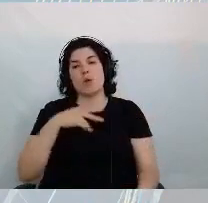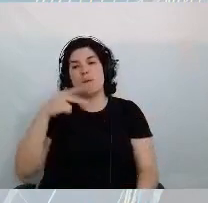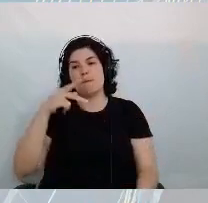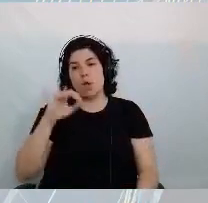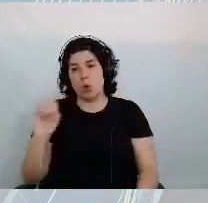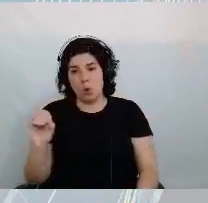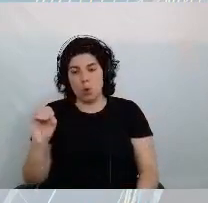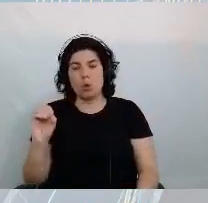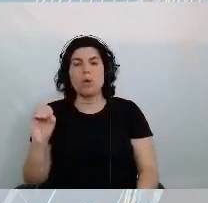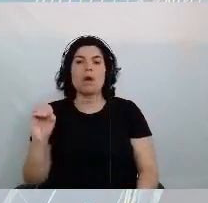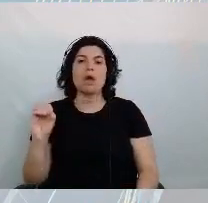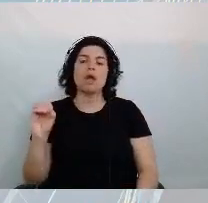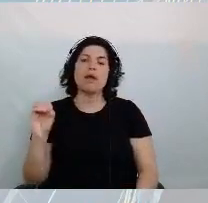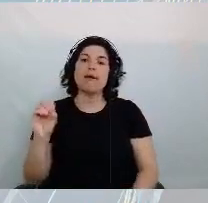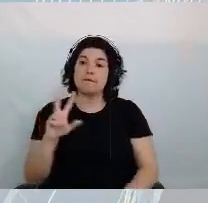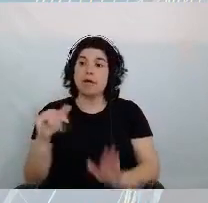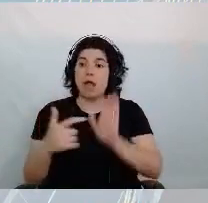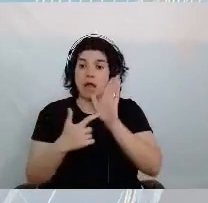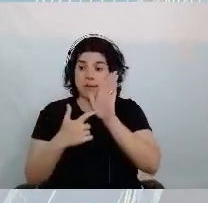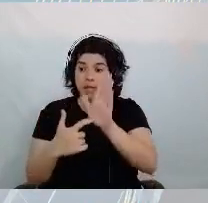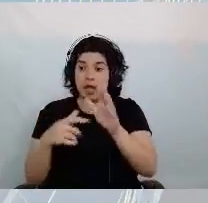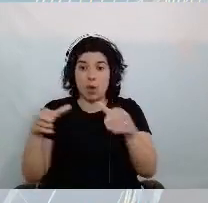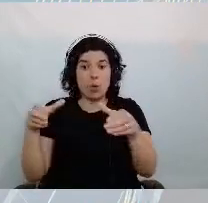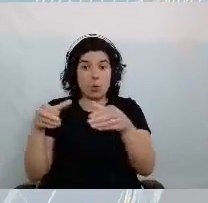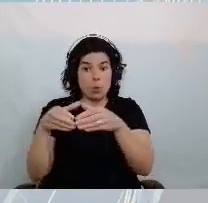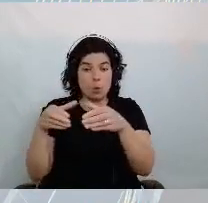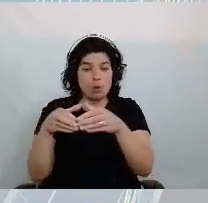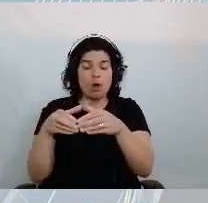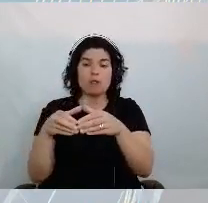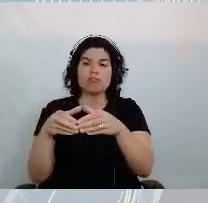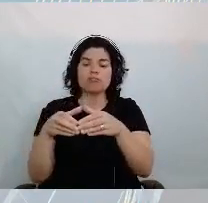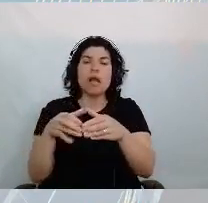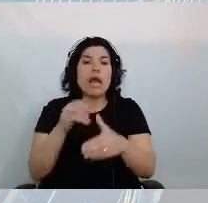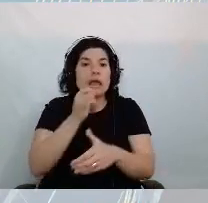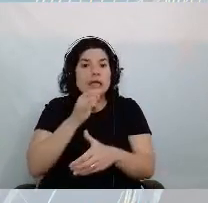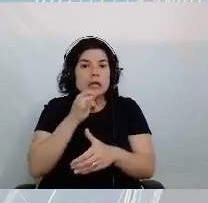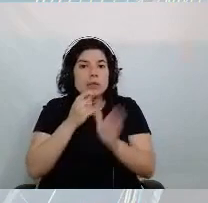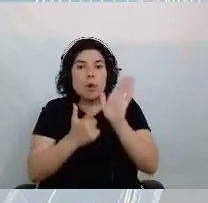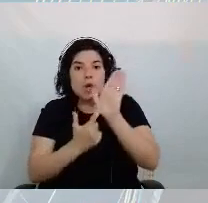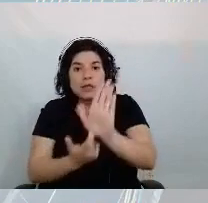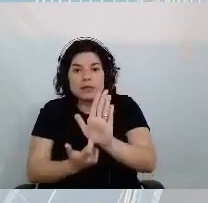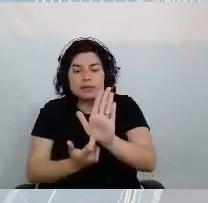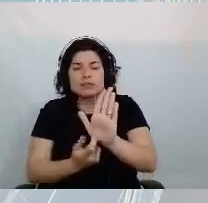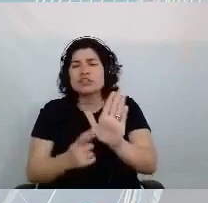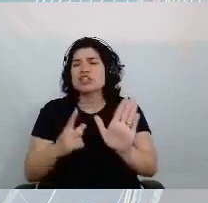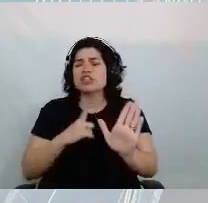ia apresentar para o time o protótipo, eu recebia muitas